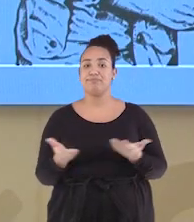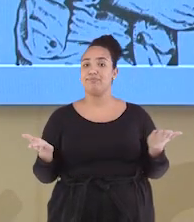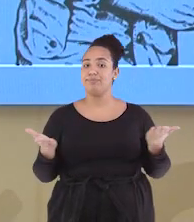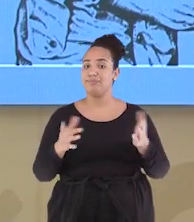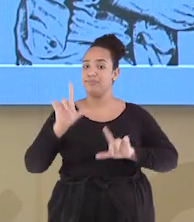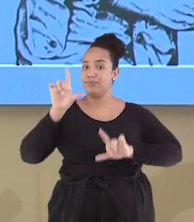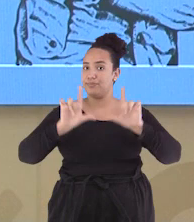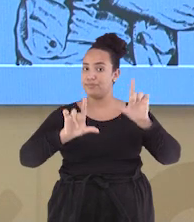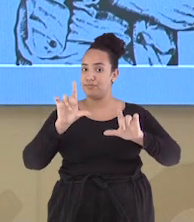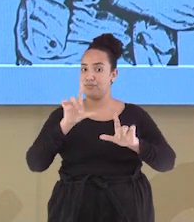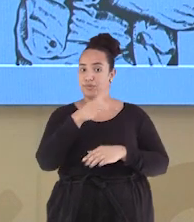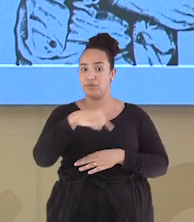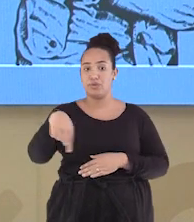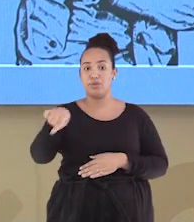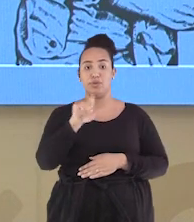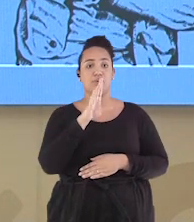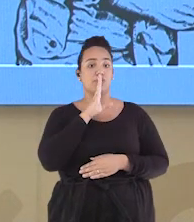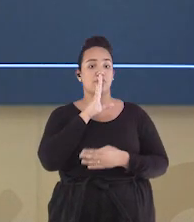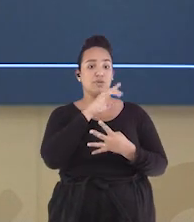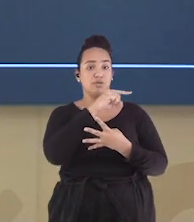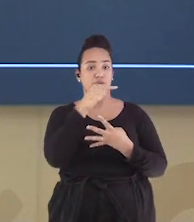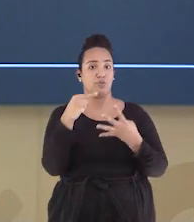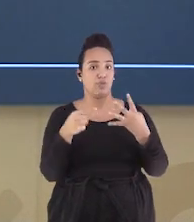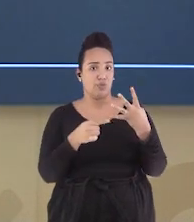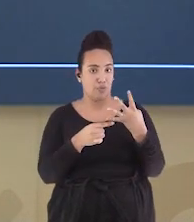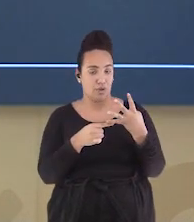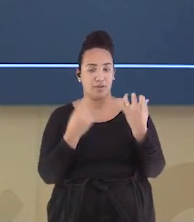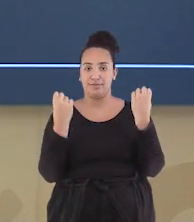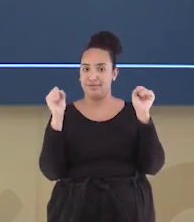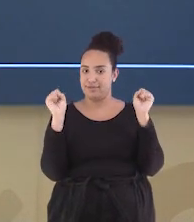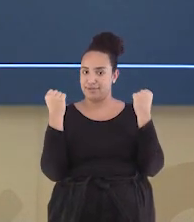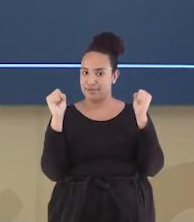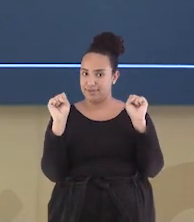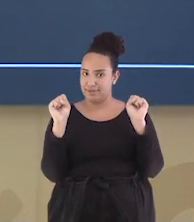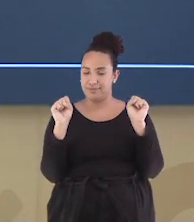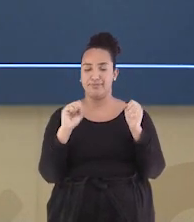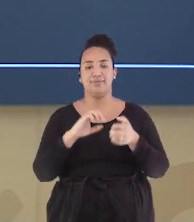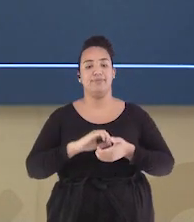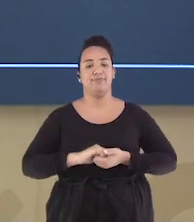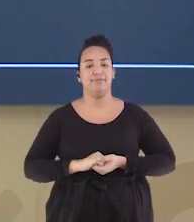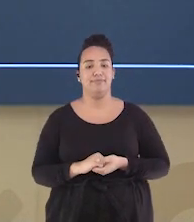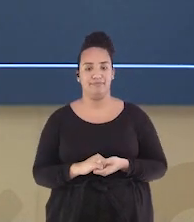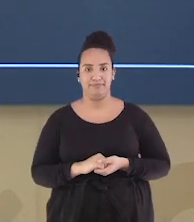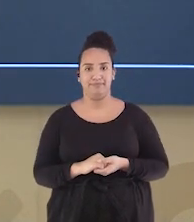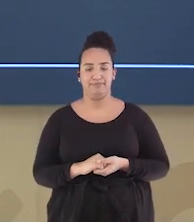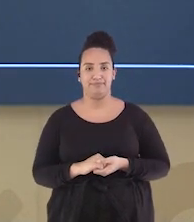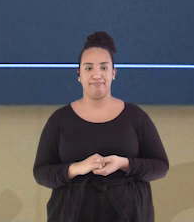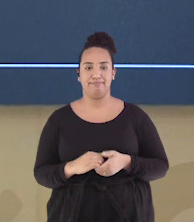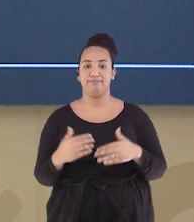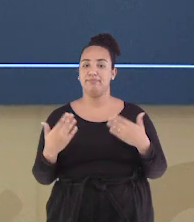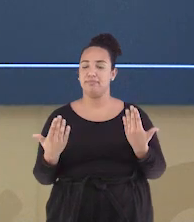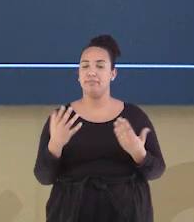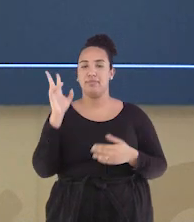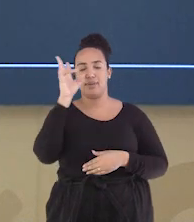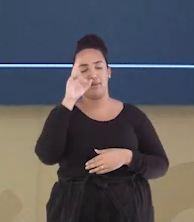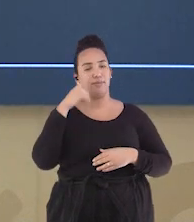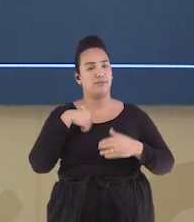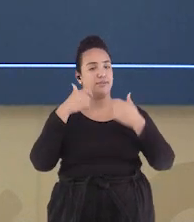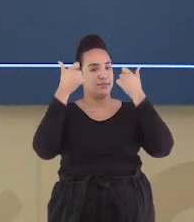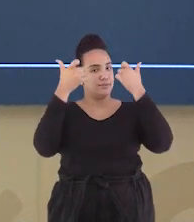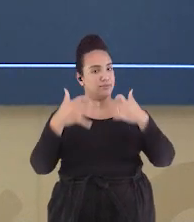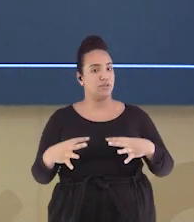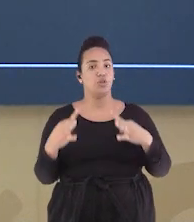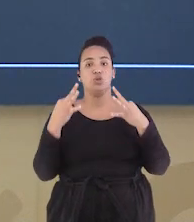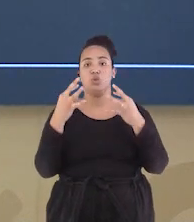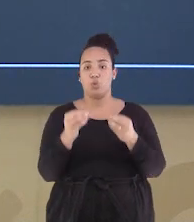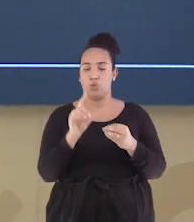hoje, conhecemos sobre as 4 ginásticas, a GR, a artística, a de trampolim e a acrobata. Como falei, todas